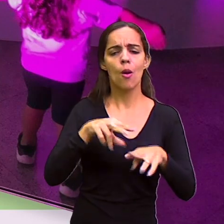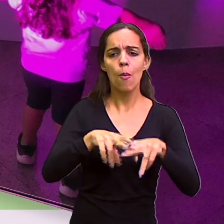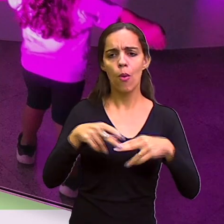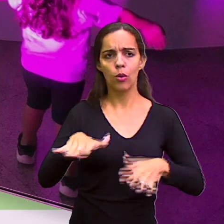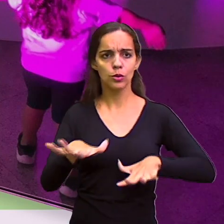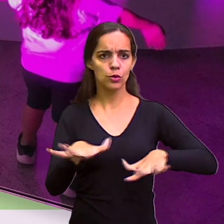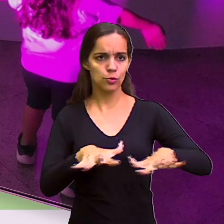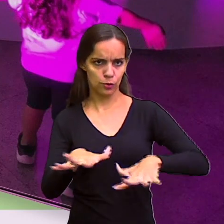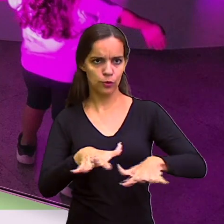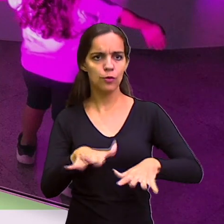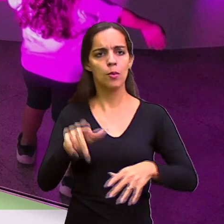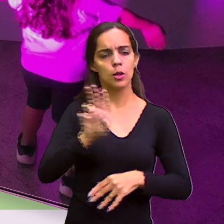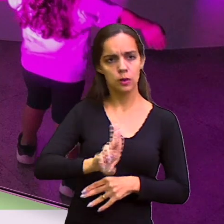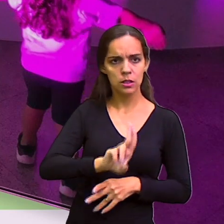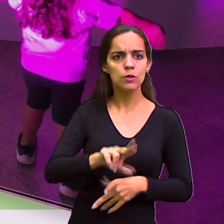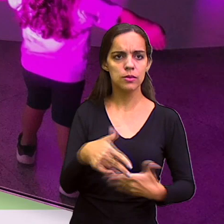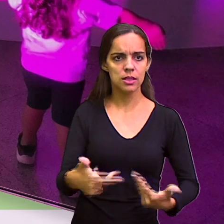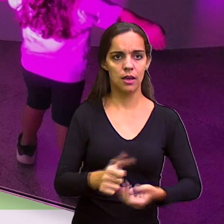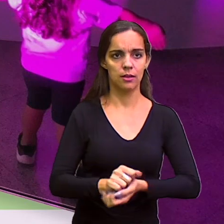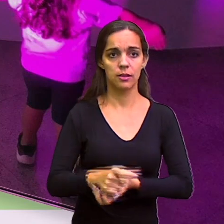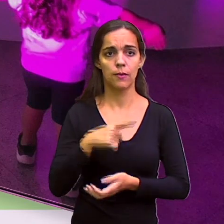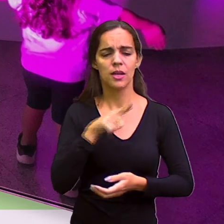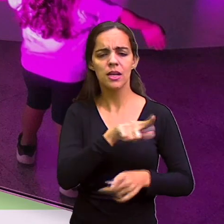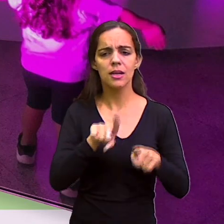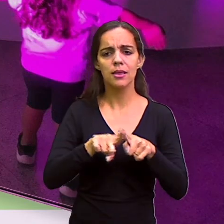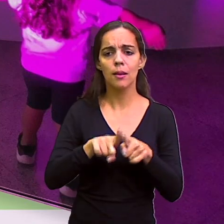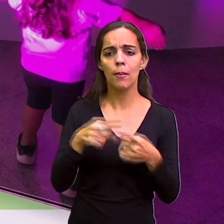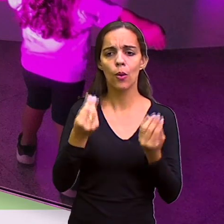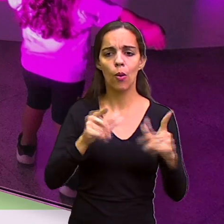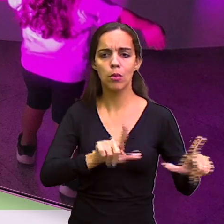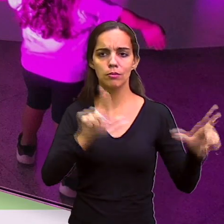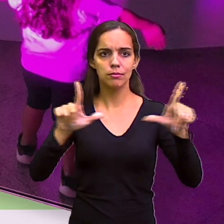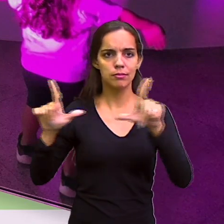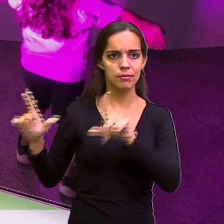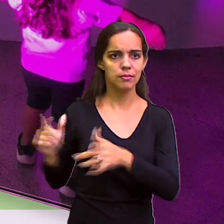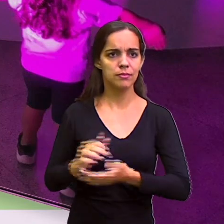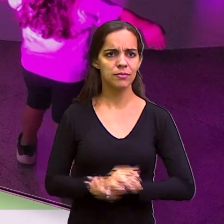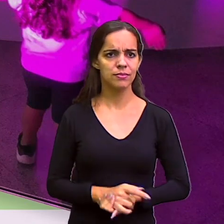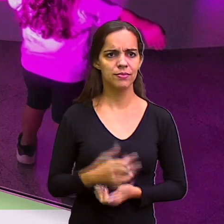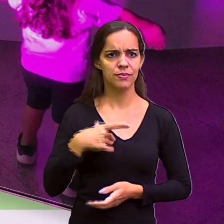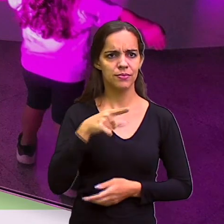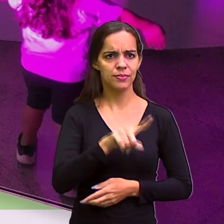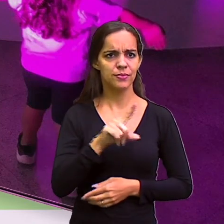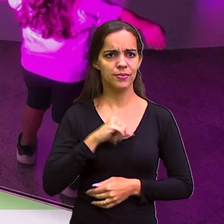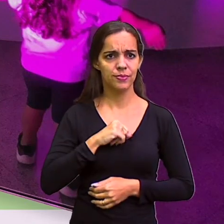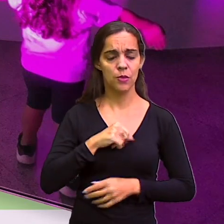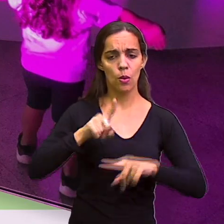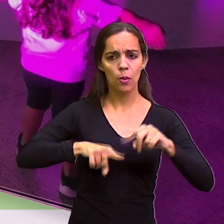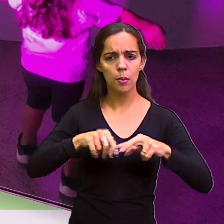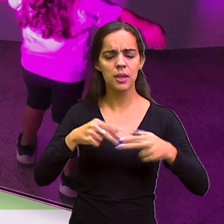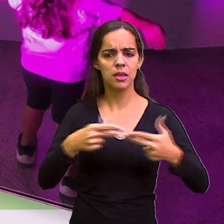movimento das silhuetas e dramatização do enredo. A matéria-prima do